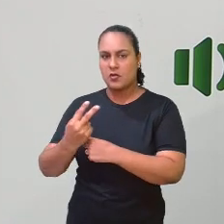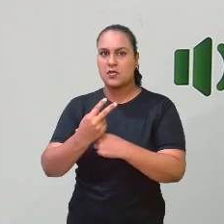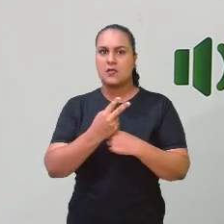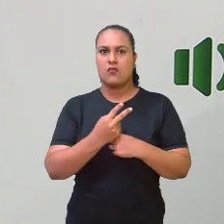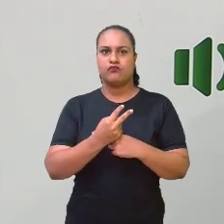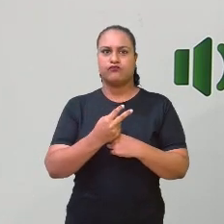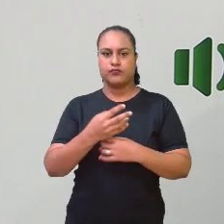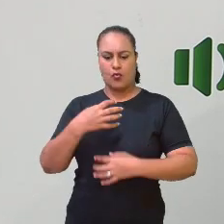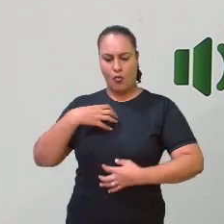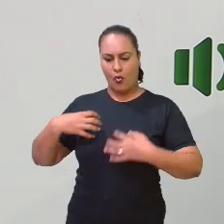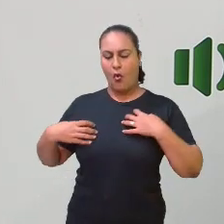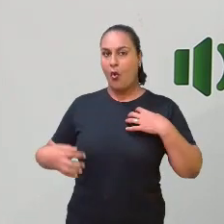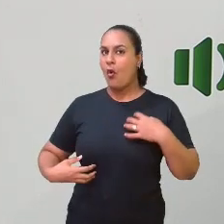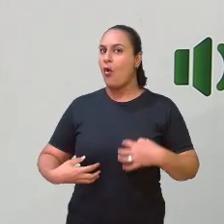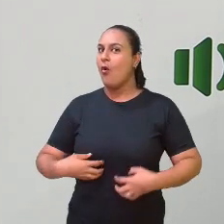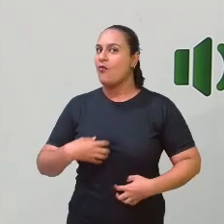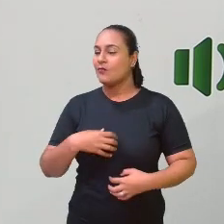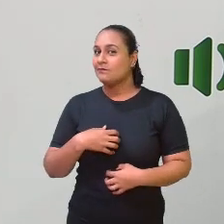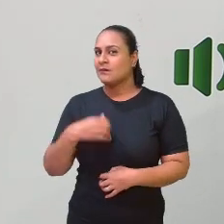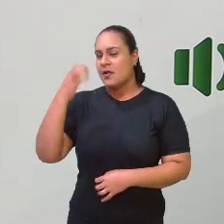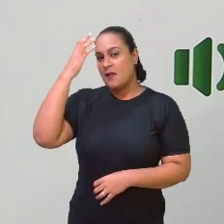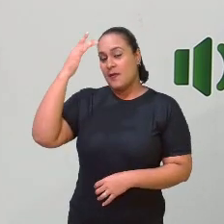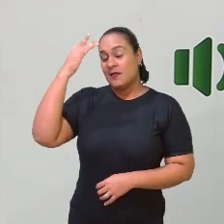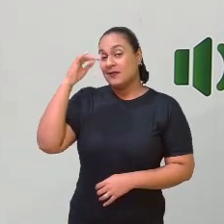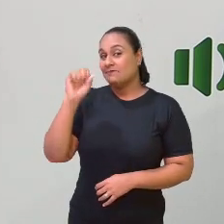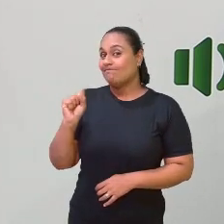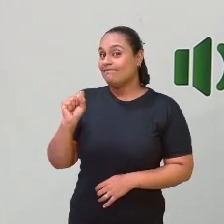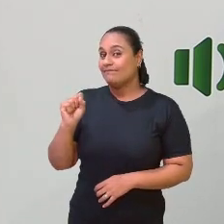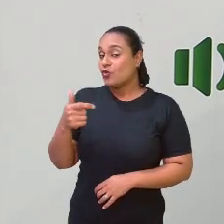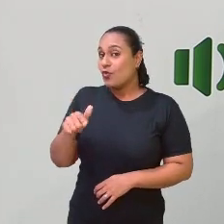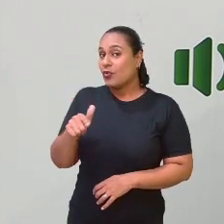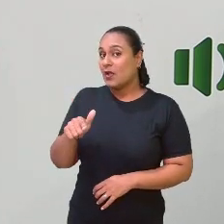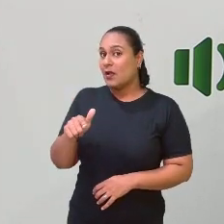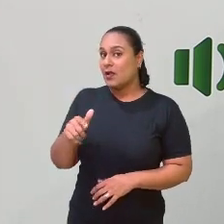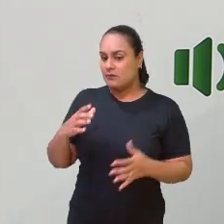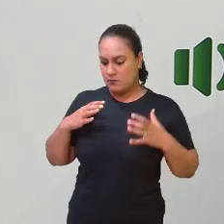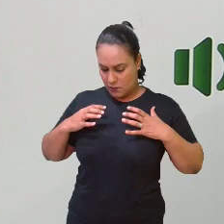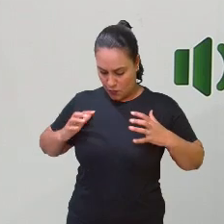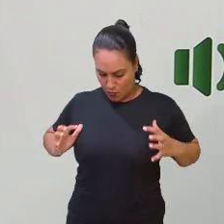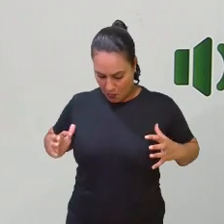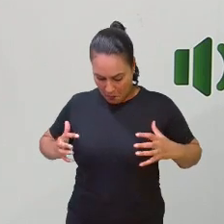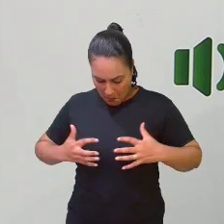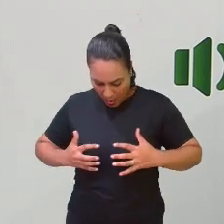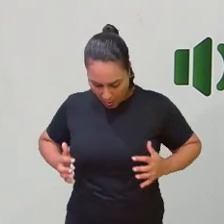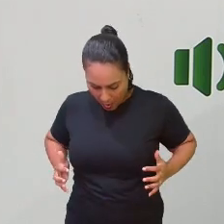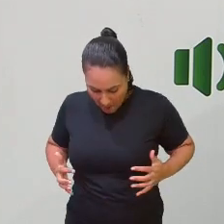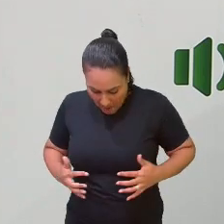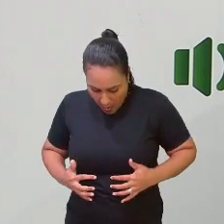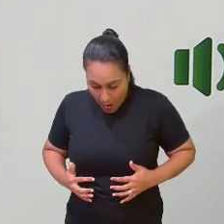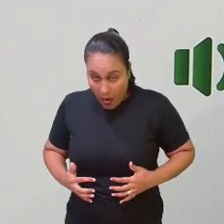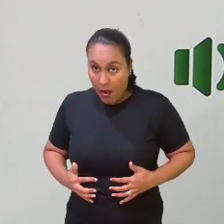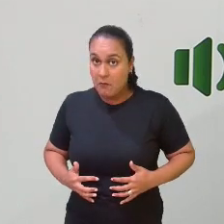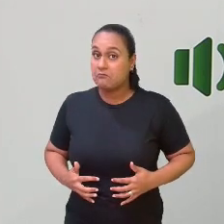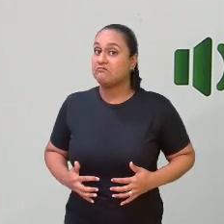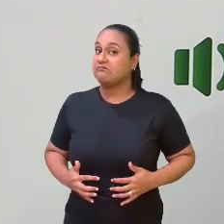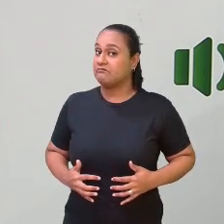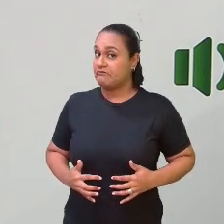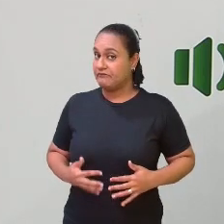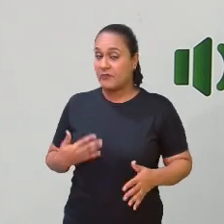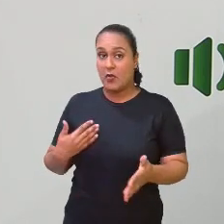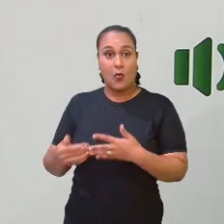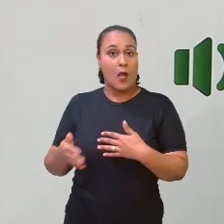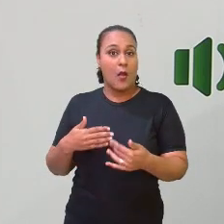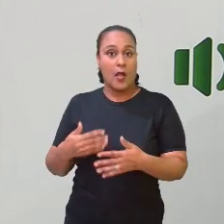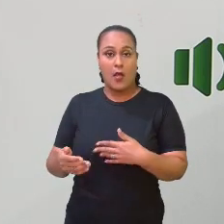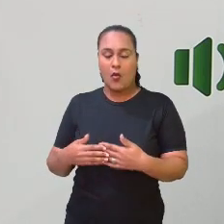nossos órgãos. Imagina se a gente não tivesse a proteção óssea dos nossos órgãos. Certamente qualquer